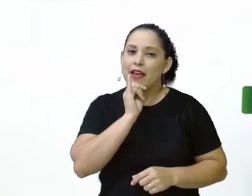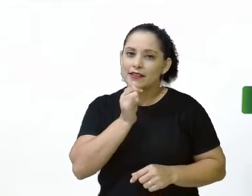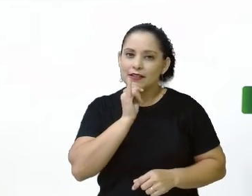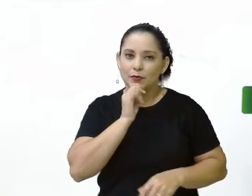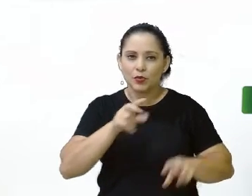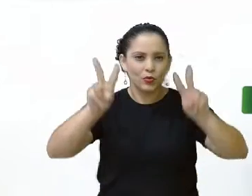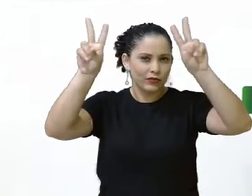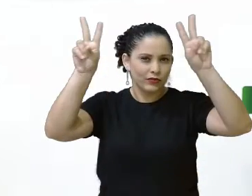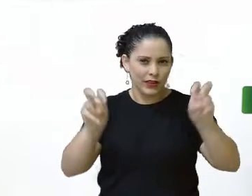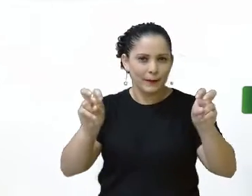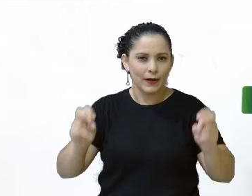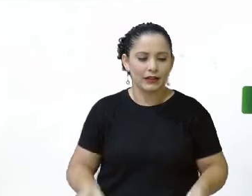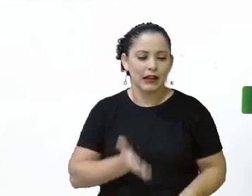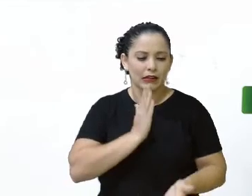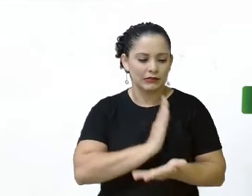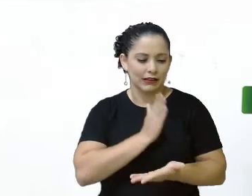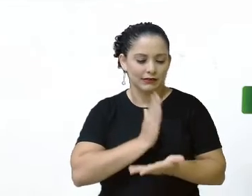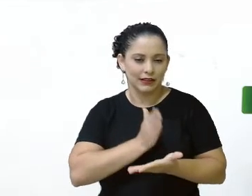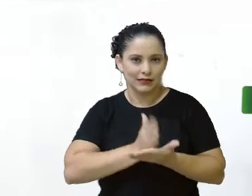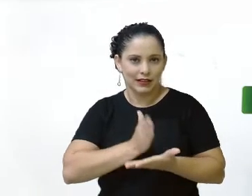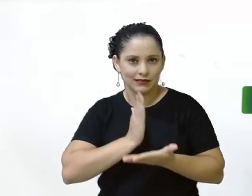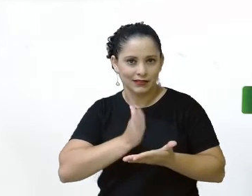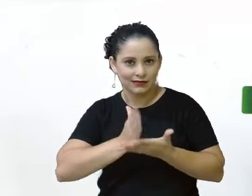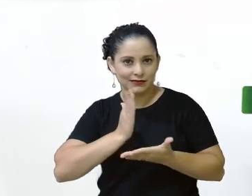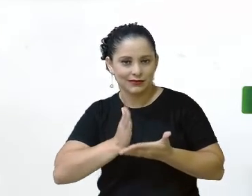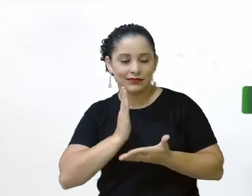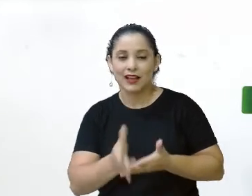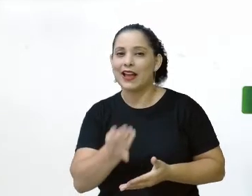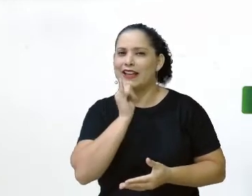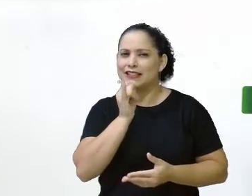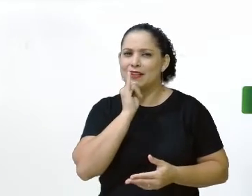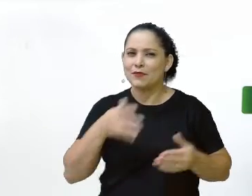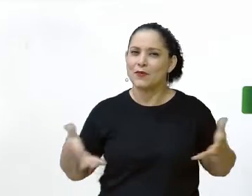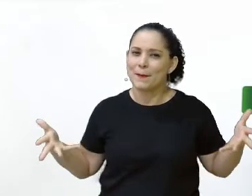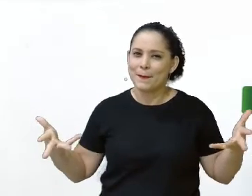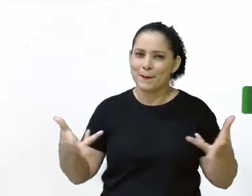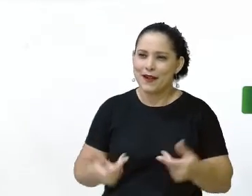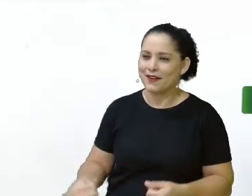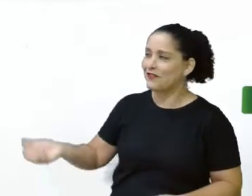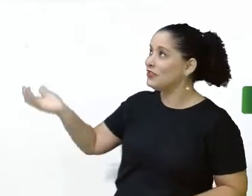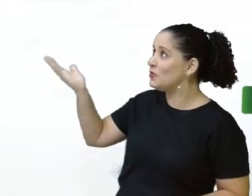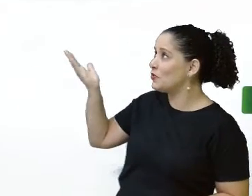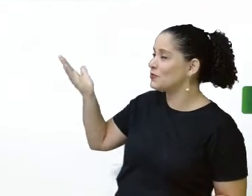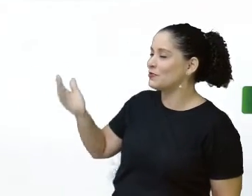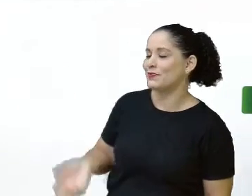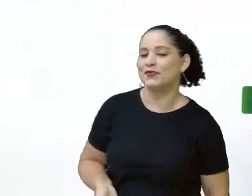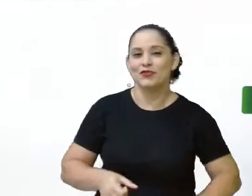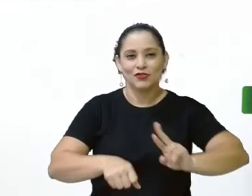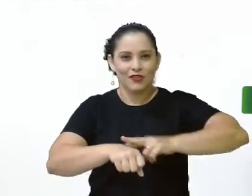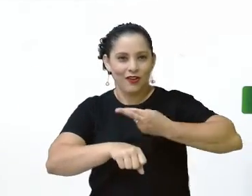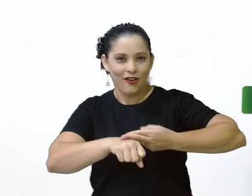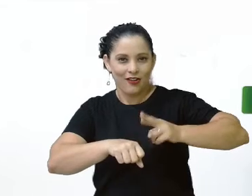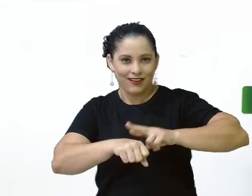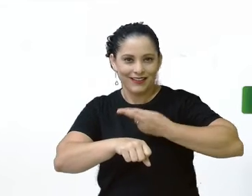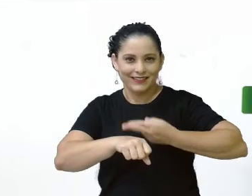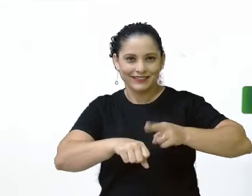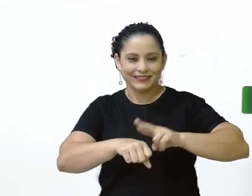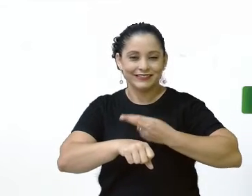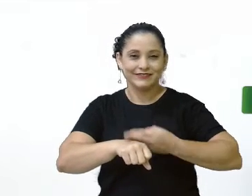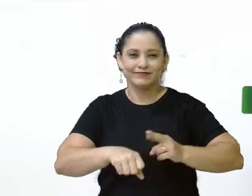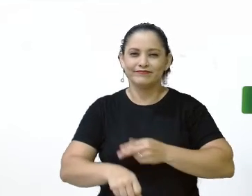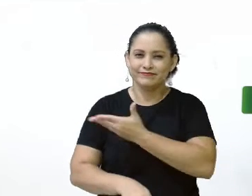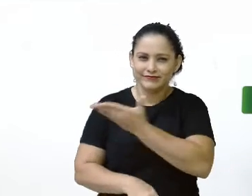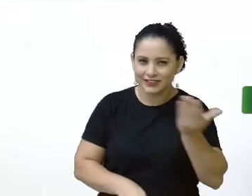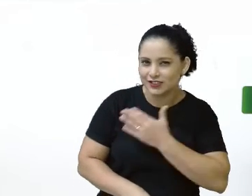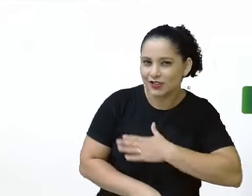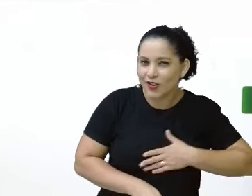sobre repartir. E eu trouxe um exemplo maravilhoso, né? Trouxe uma barra de chocolate. Vocês